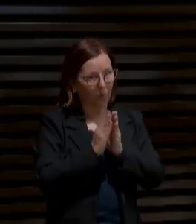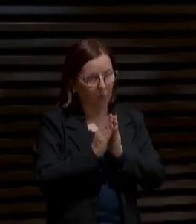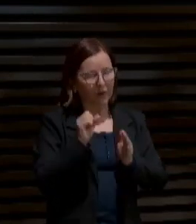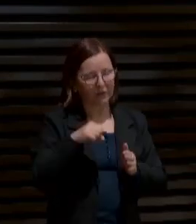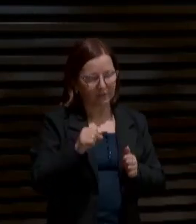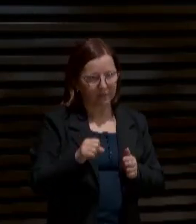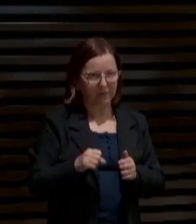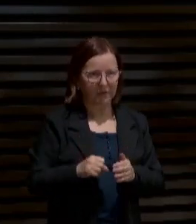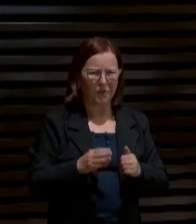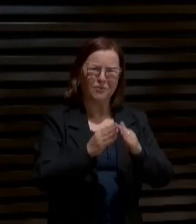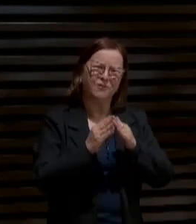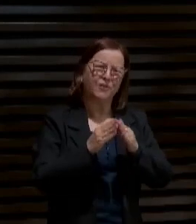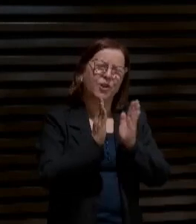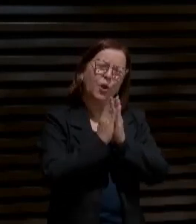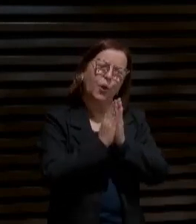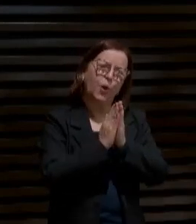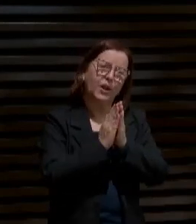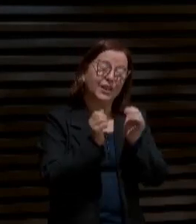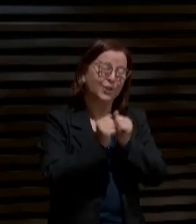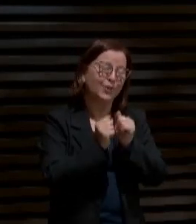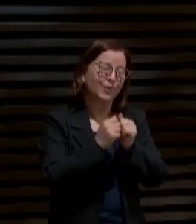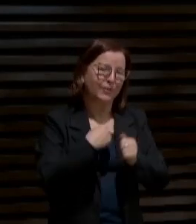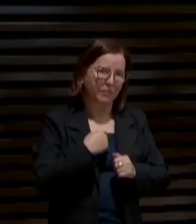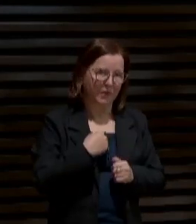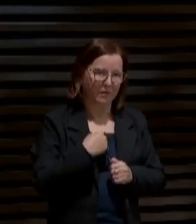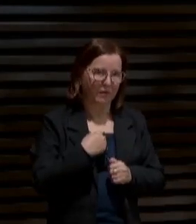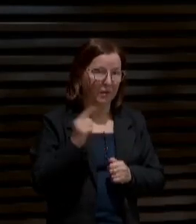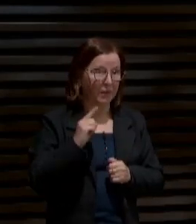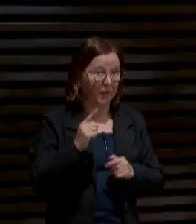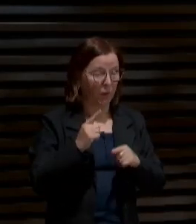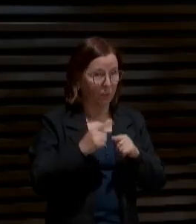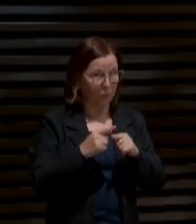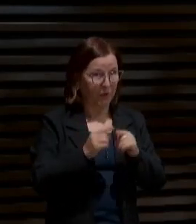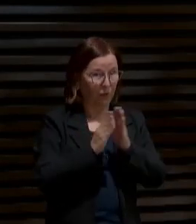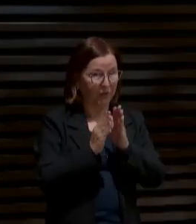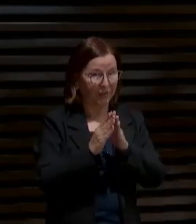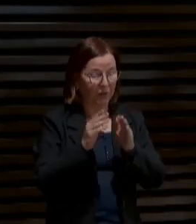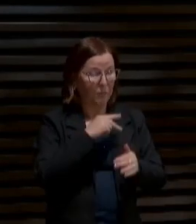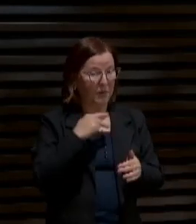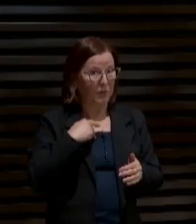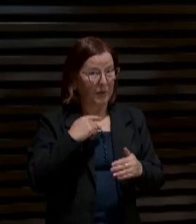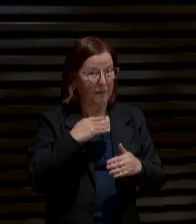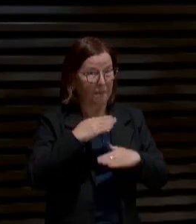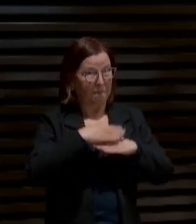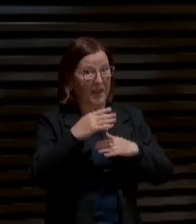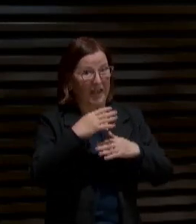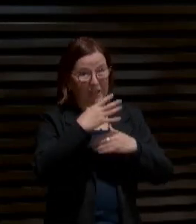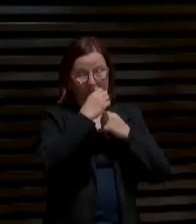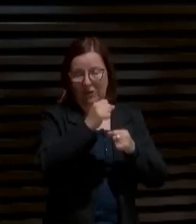hora comigo não é que a oração dele é mais forte não meu irmão é que nós precisamos um do outro vida de